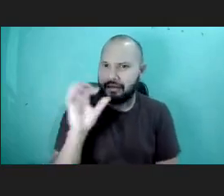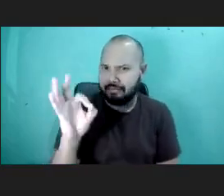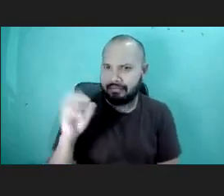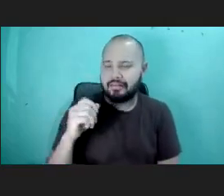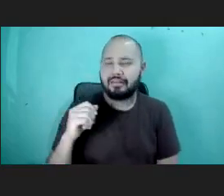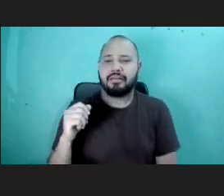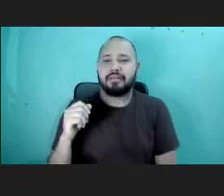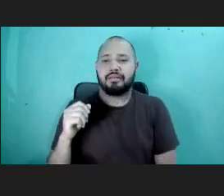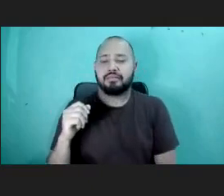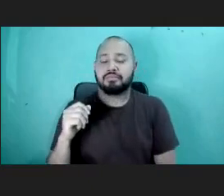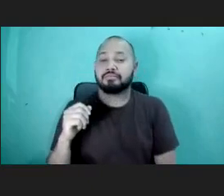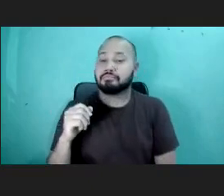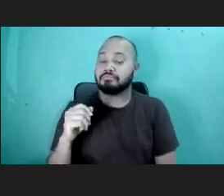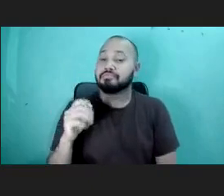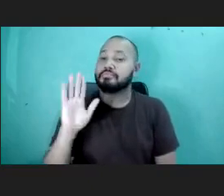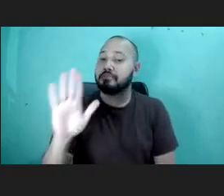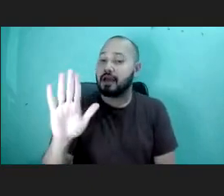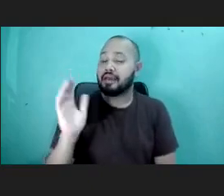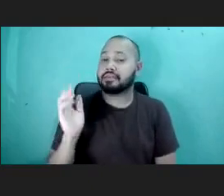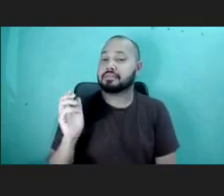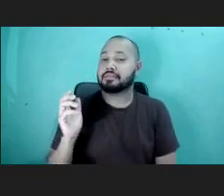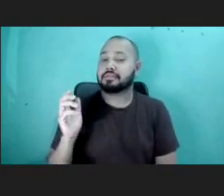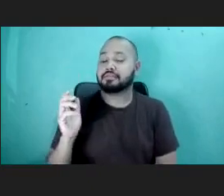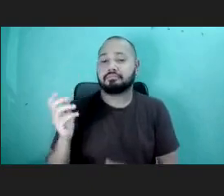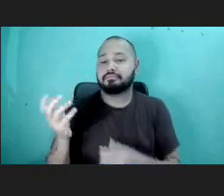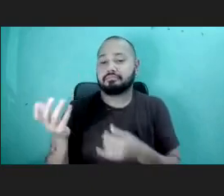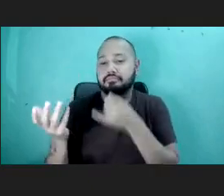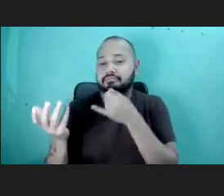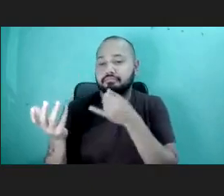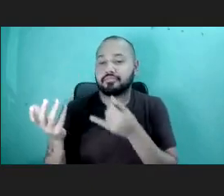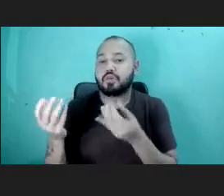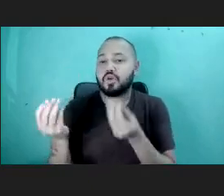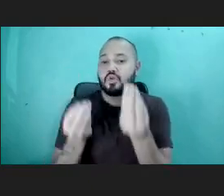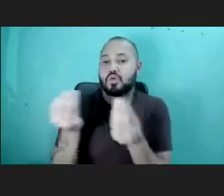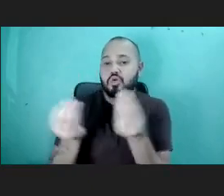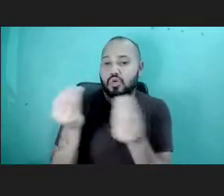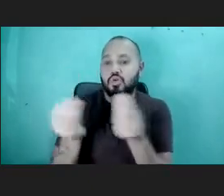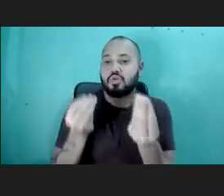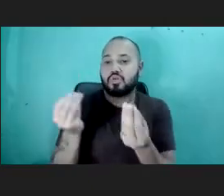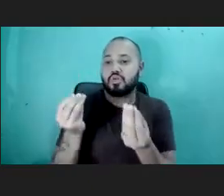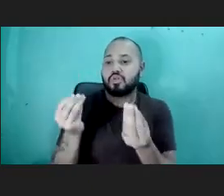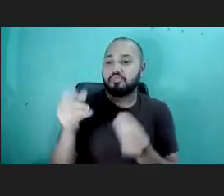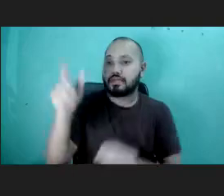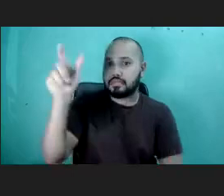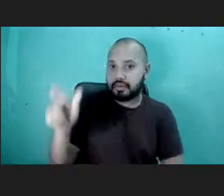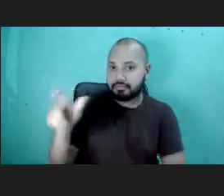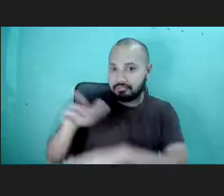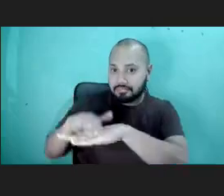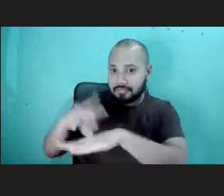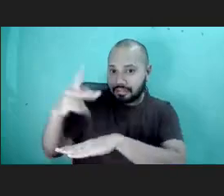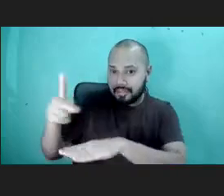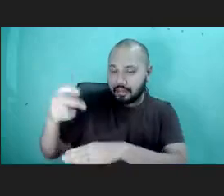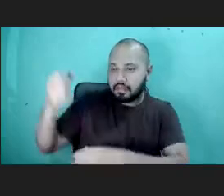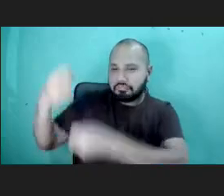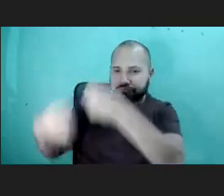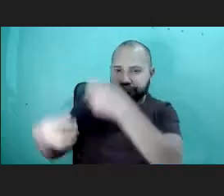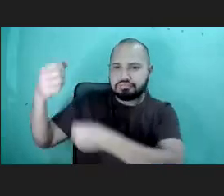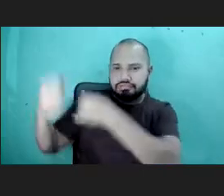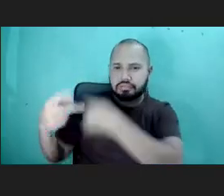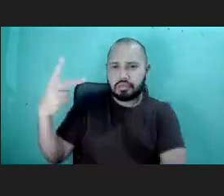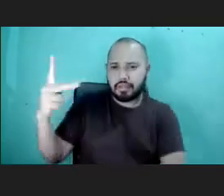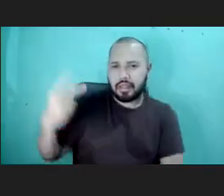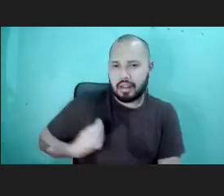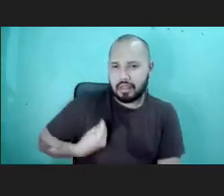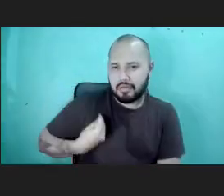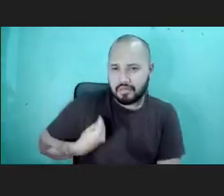E entrar em contato com a forma como o outro narra a própria vida, às vezes